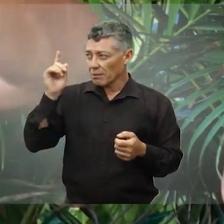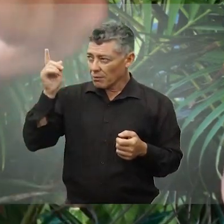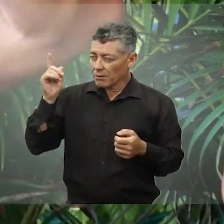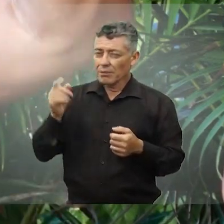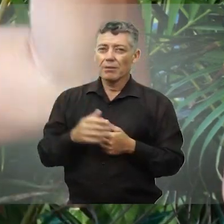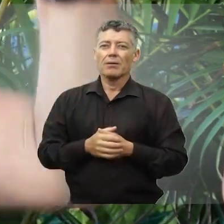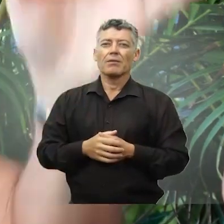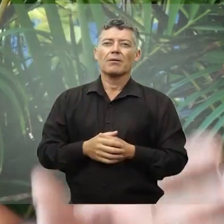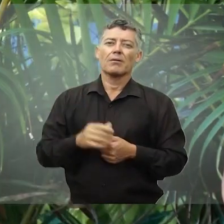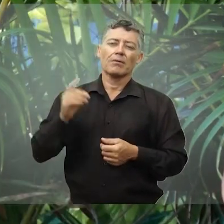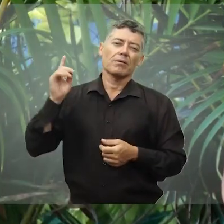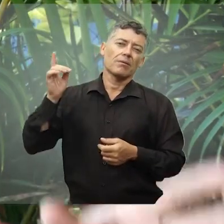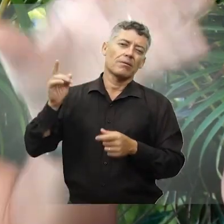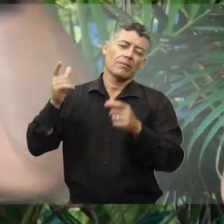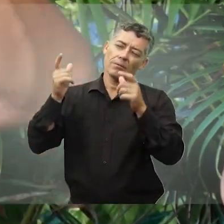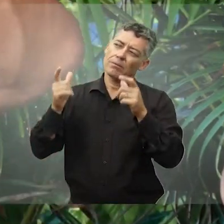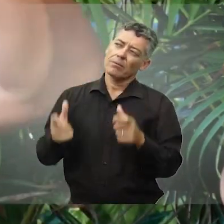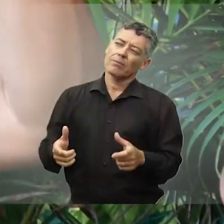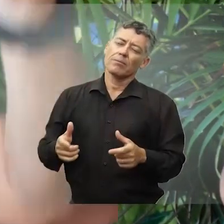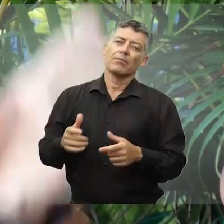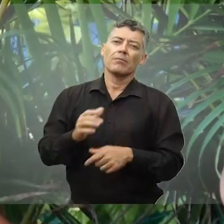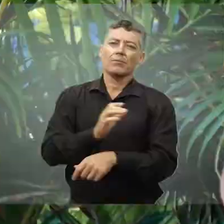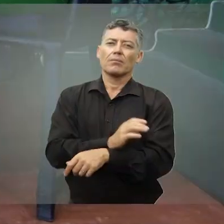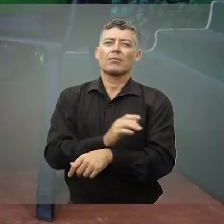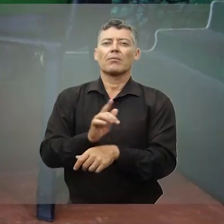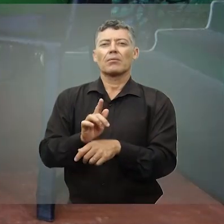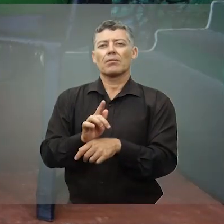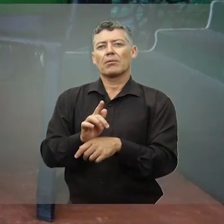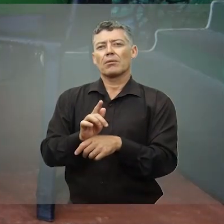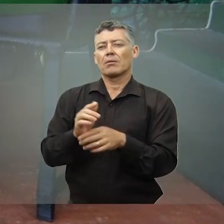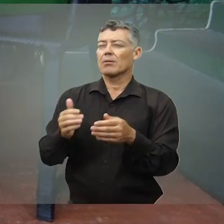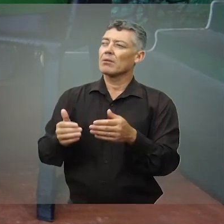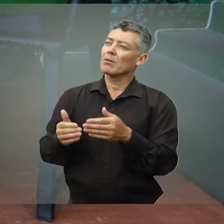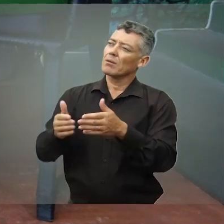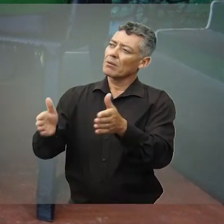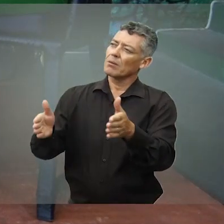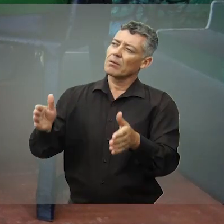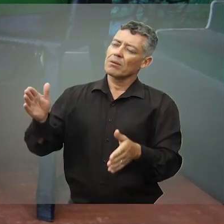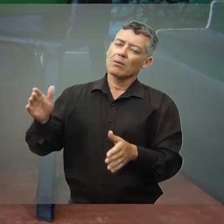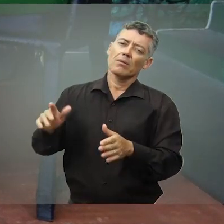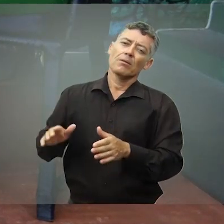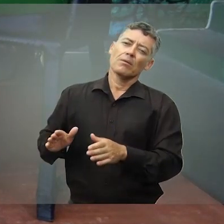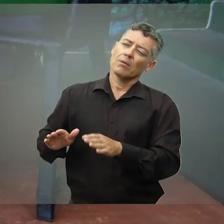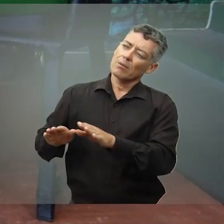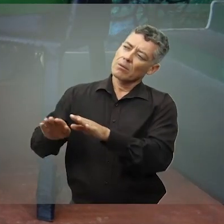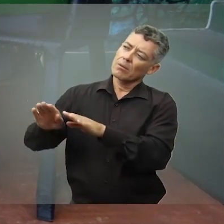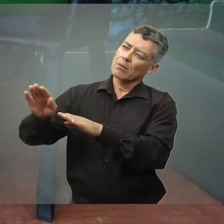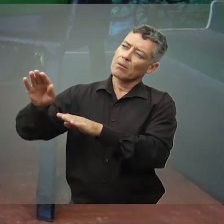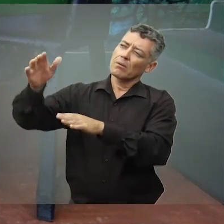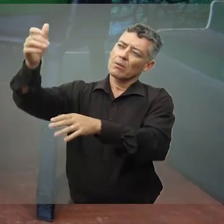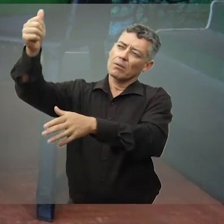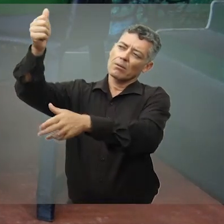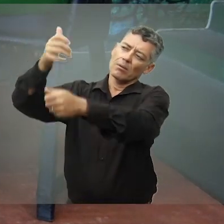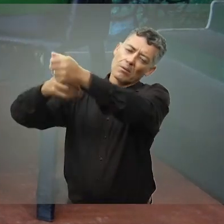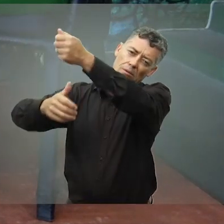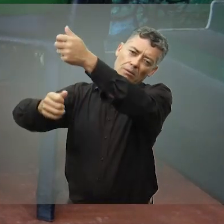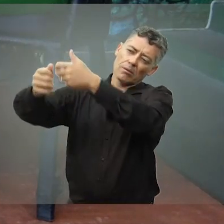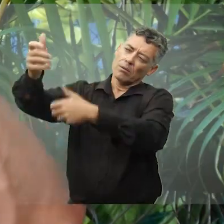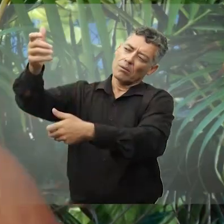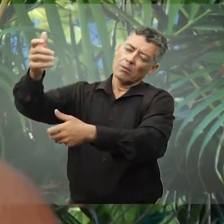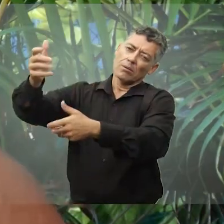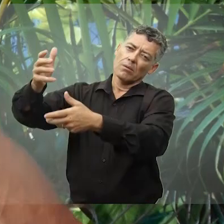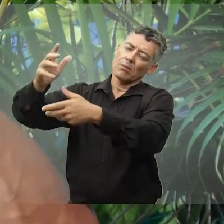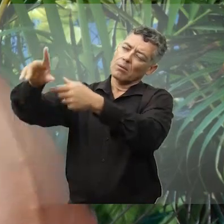no pórtico, né? Quando saía do Campo Grande, tinha um portal. Eles foram lá para cima, botaram a corda. Quando eu passei embaixo, eles me